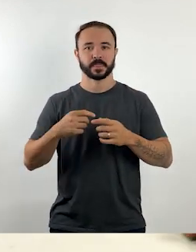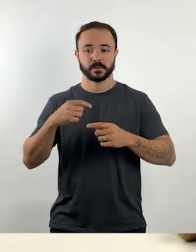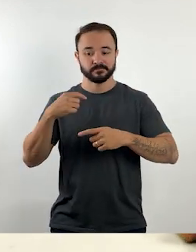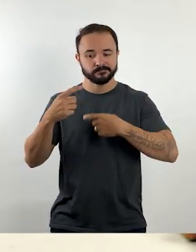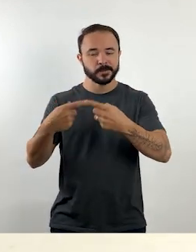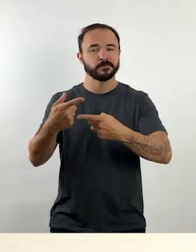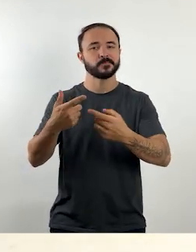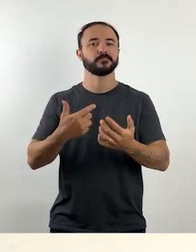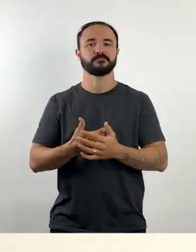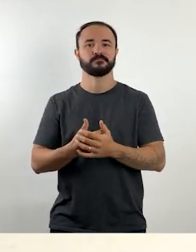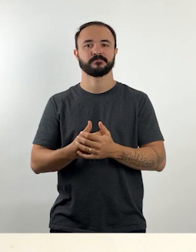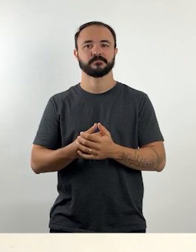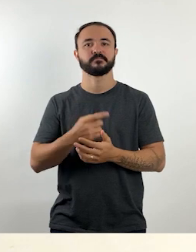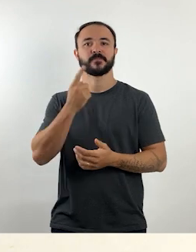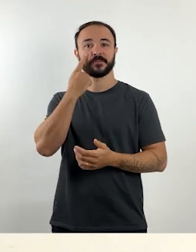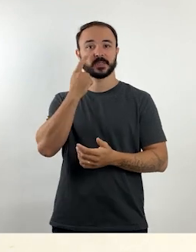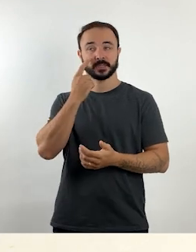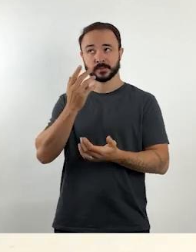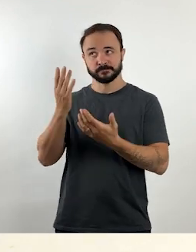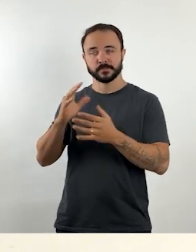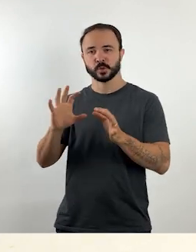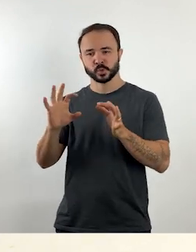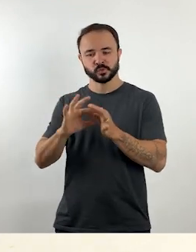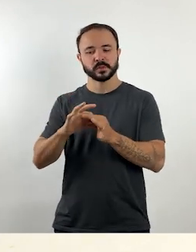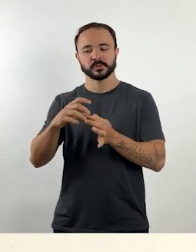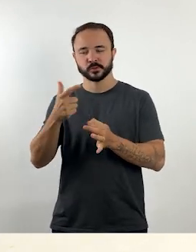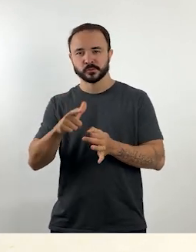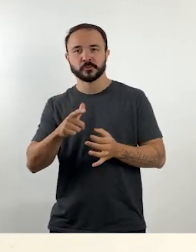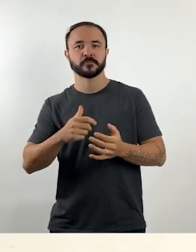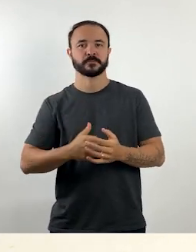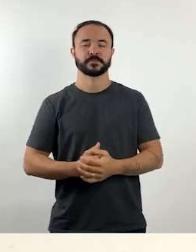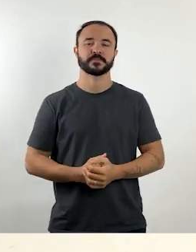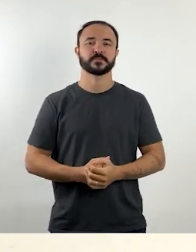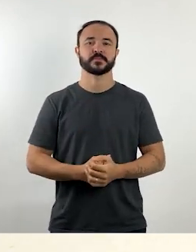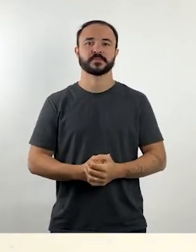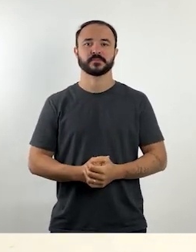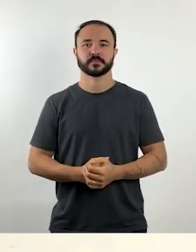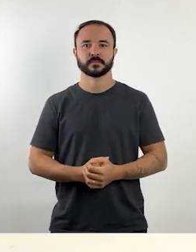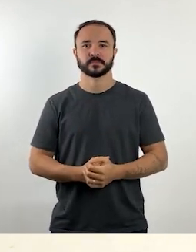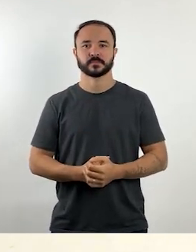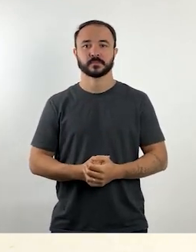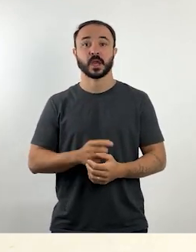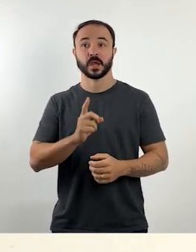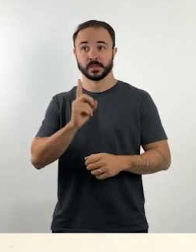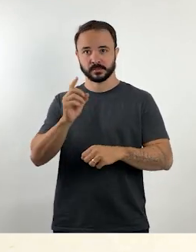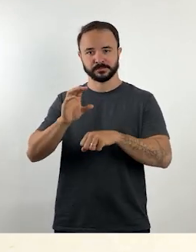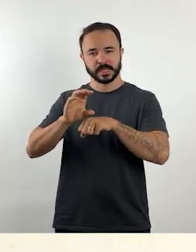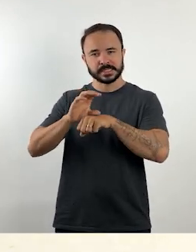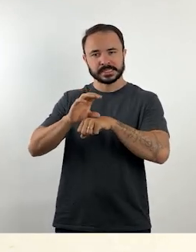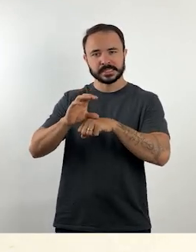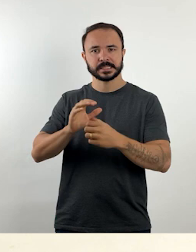vou colocar um pinozinho desse cinza. Esse pino aqui, ele vai